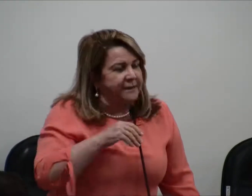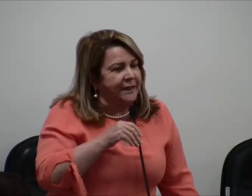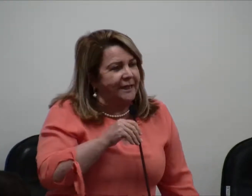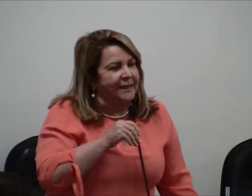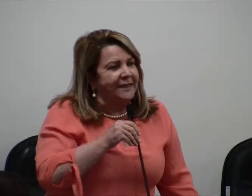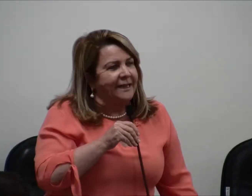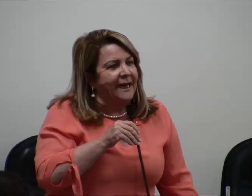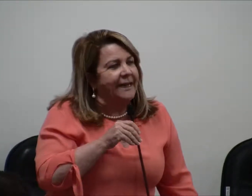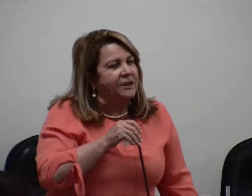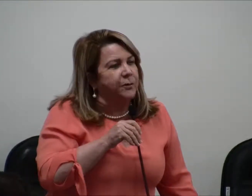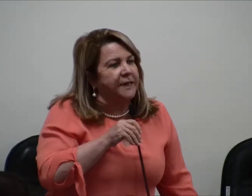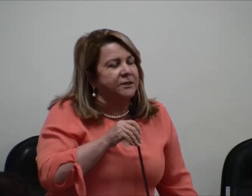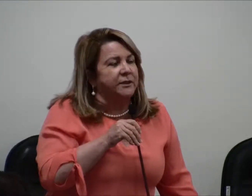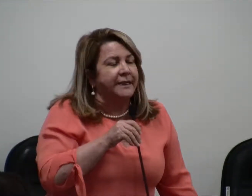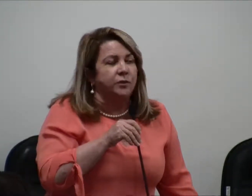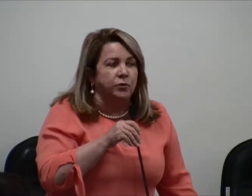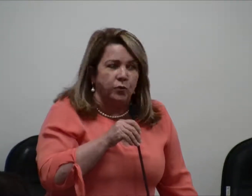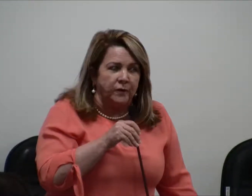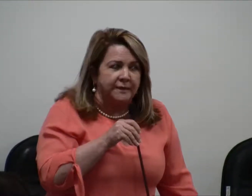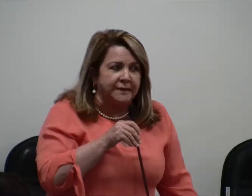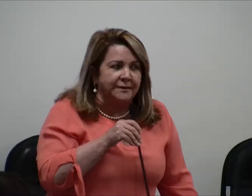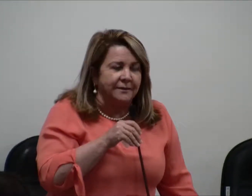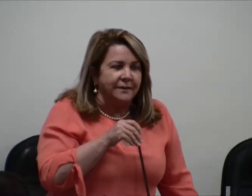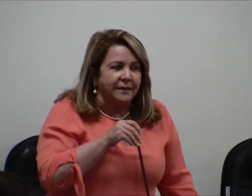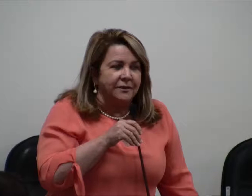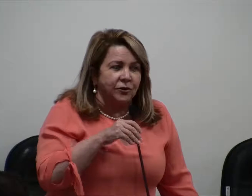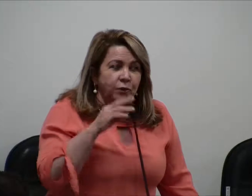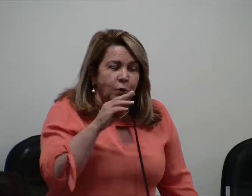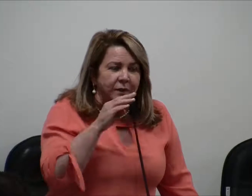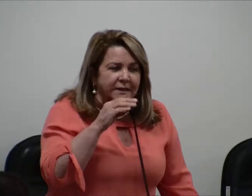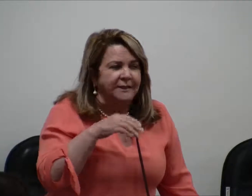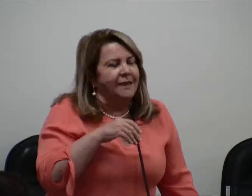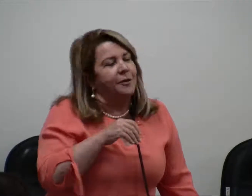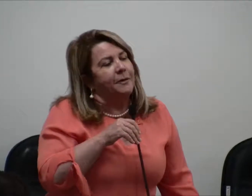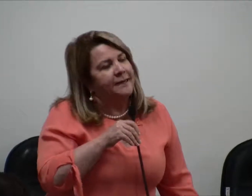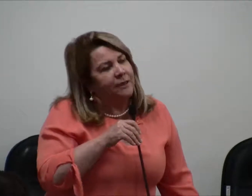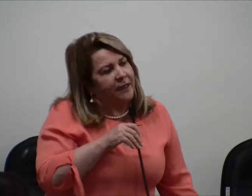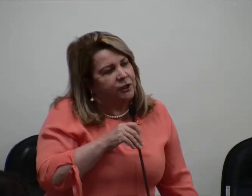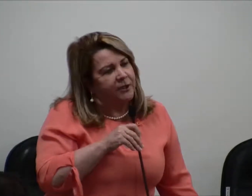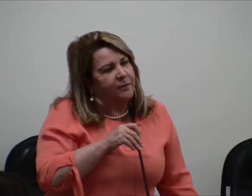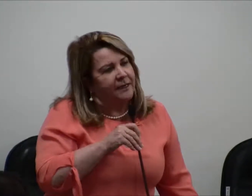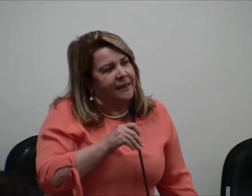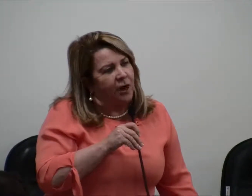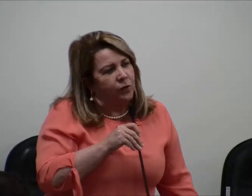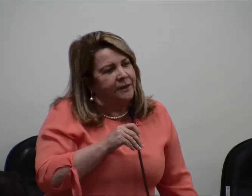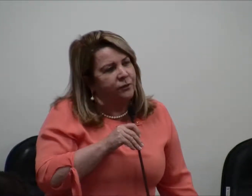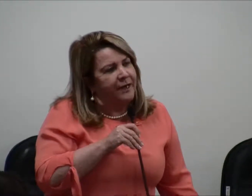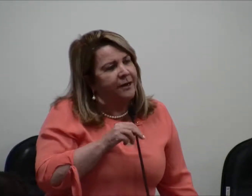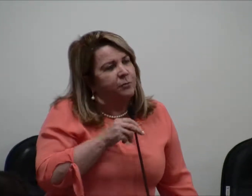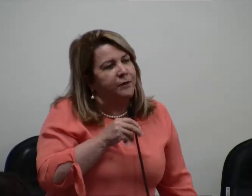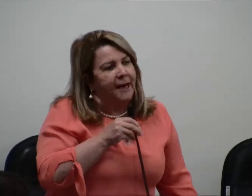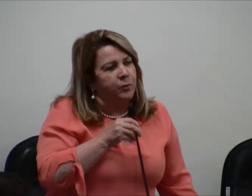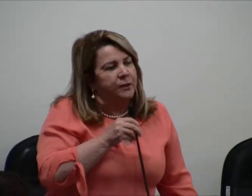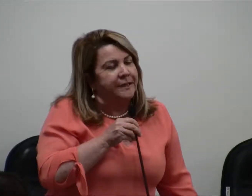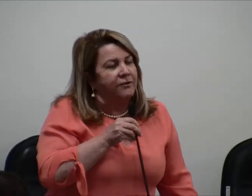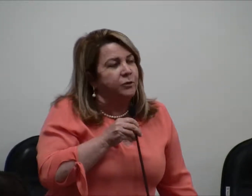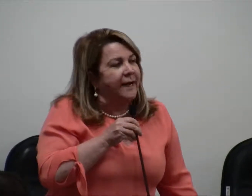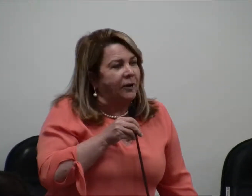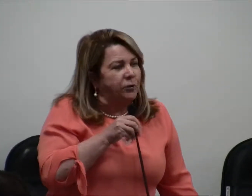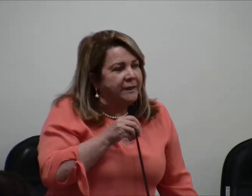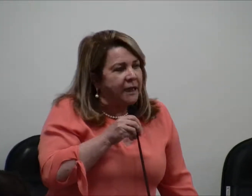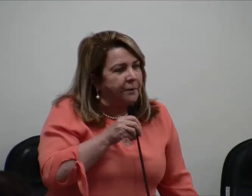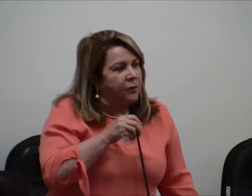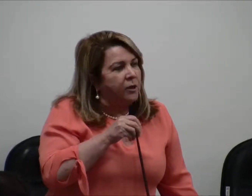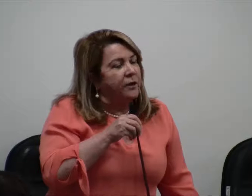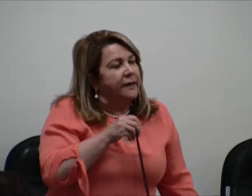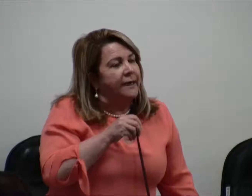que na rede parece que só tem 2, só 2, mas eu acho que é algo que não deve mudar muito, deve mudar